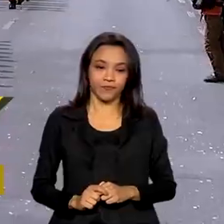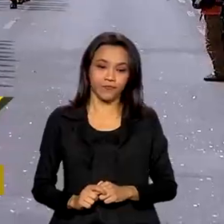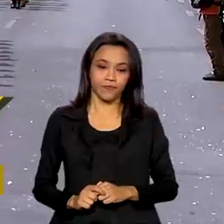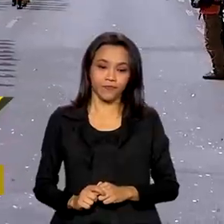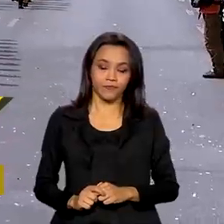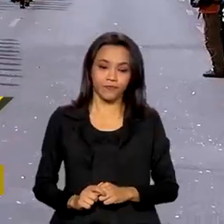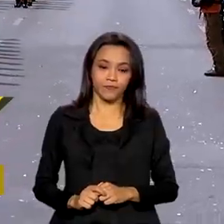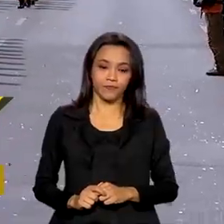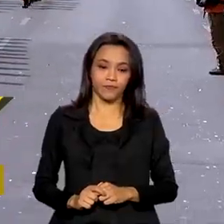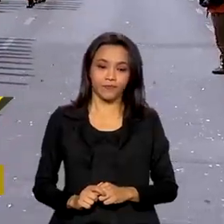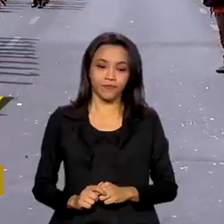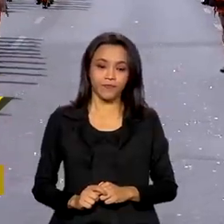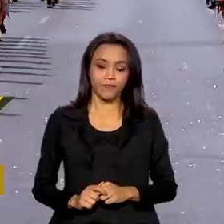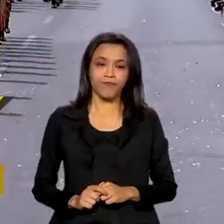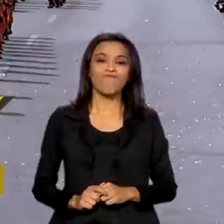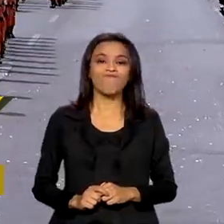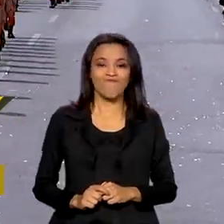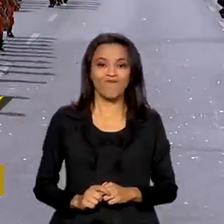Em